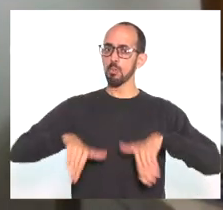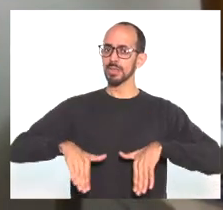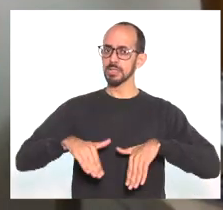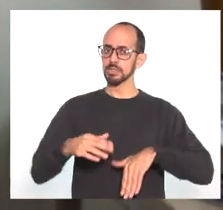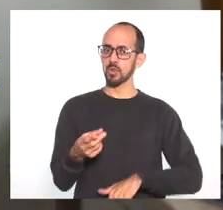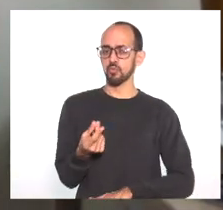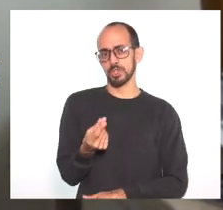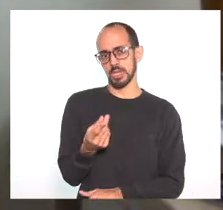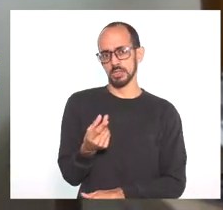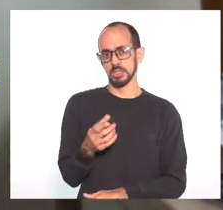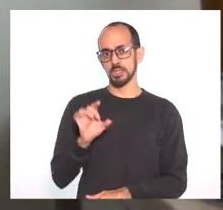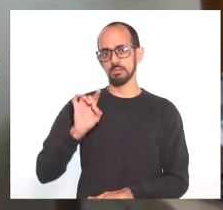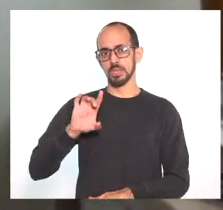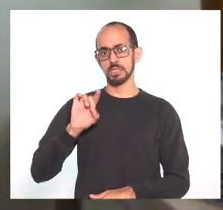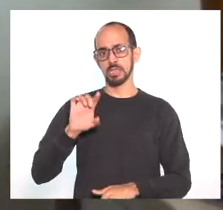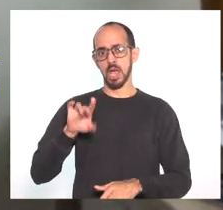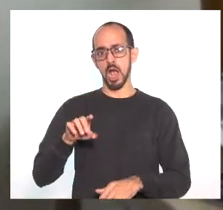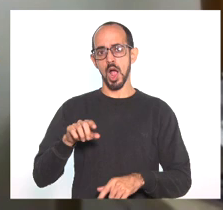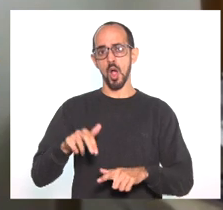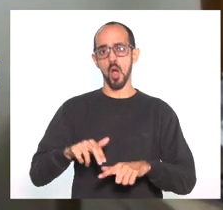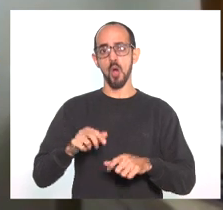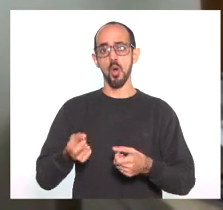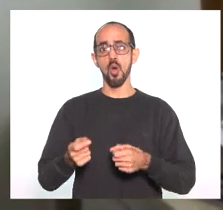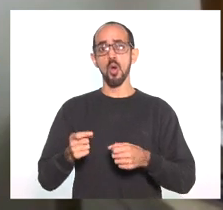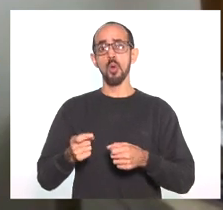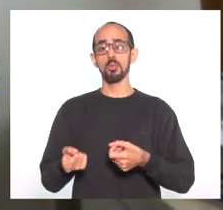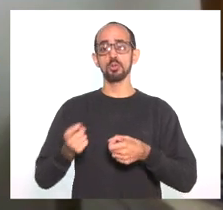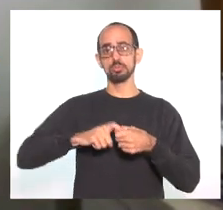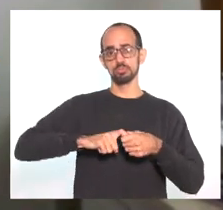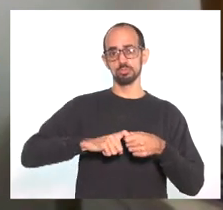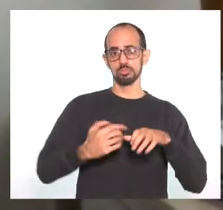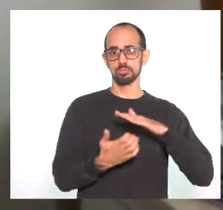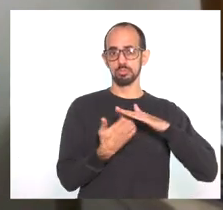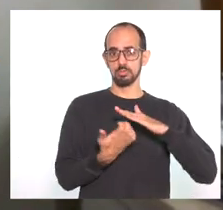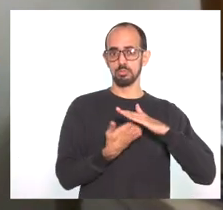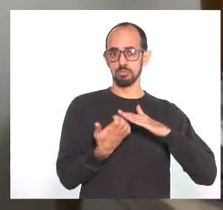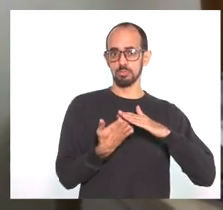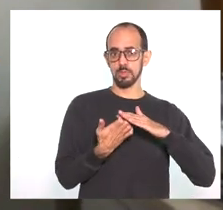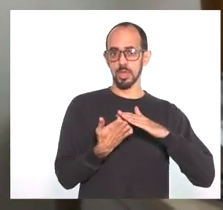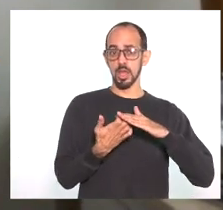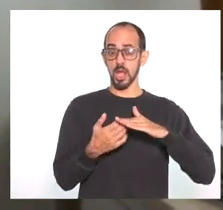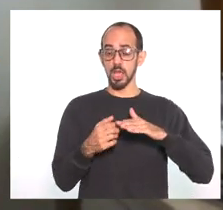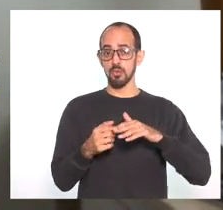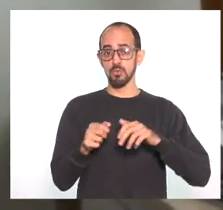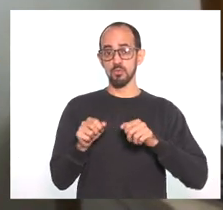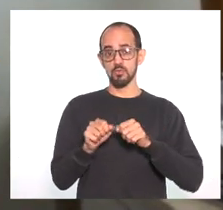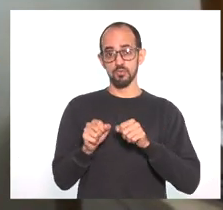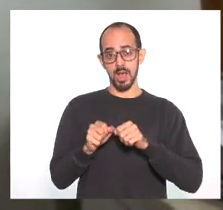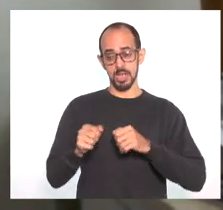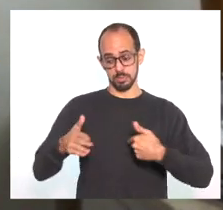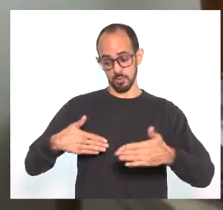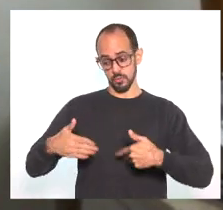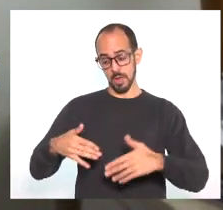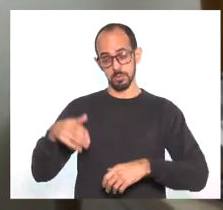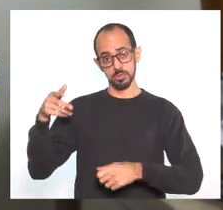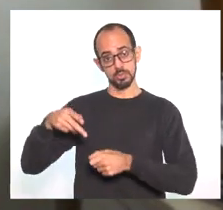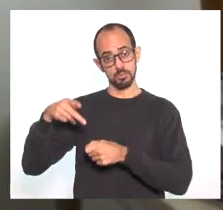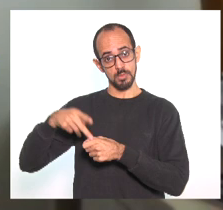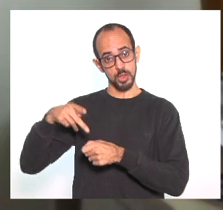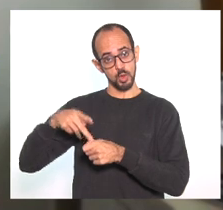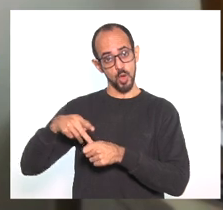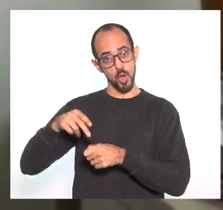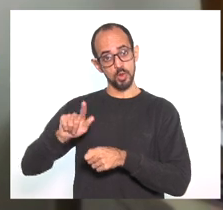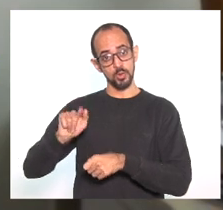extraordinária, devidas pelas concessionárias de exploração e produção de petróleo ou gás